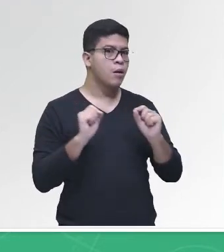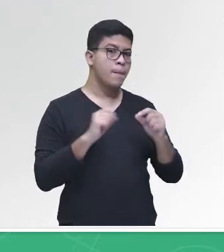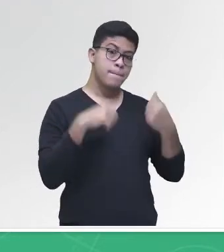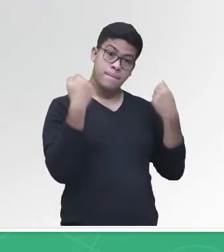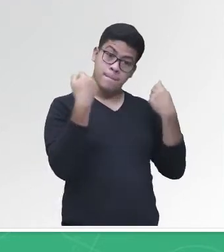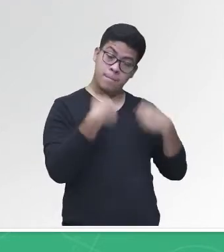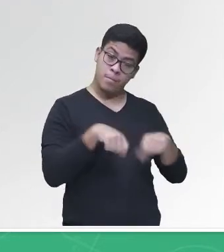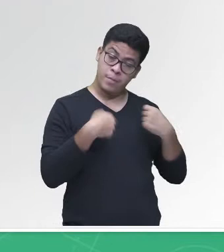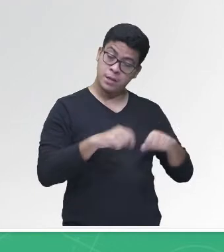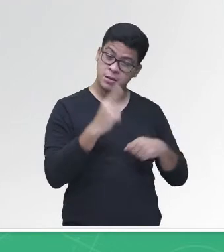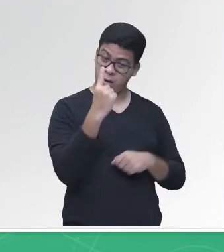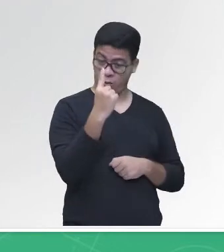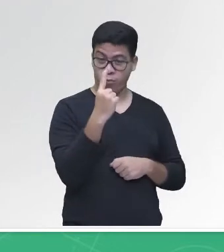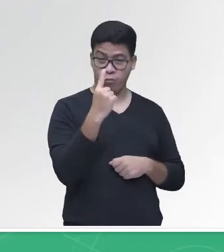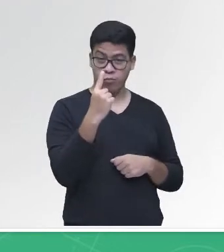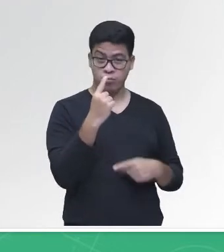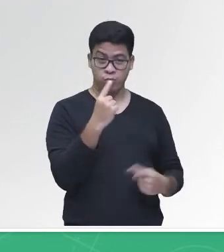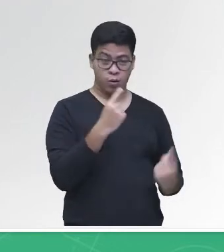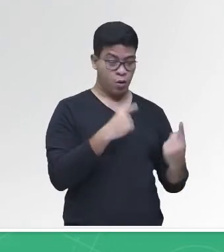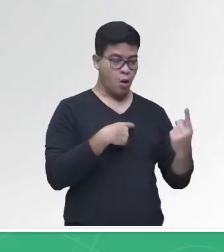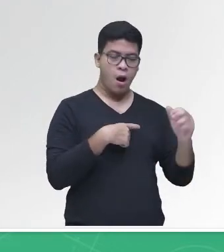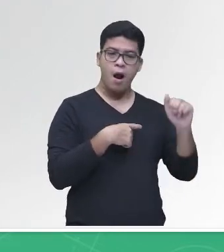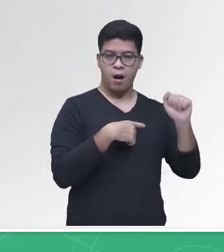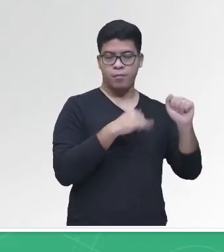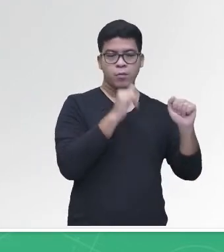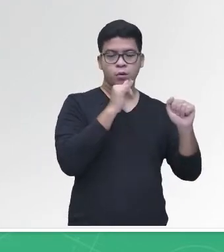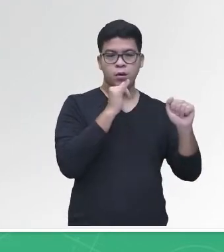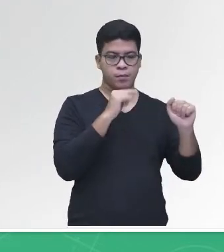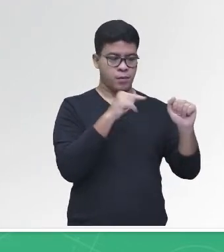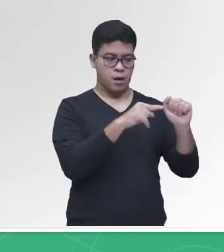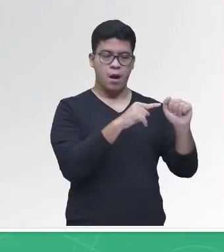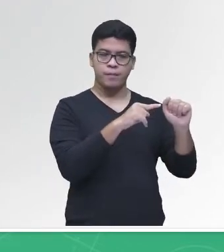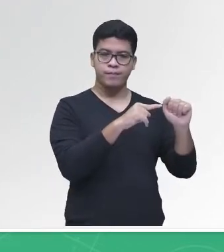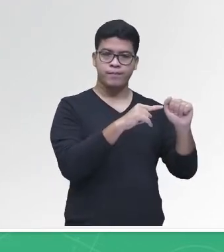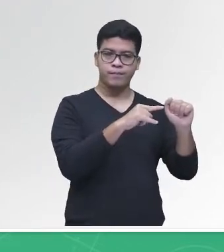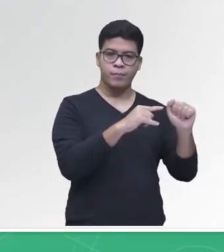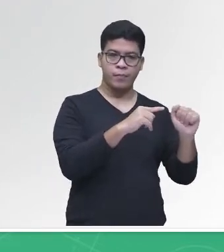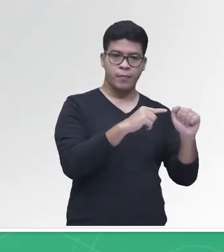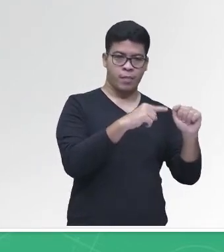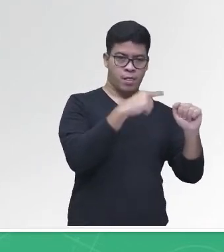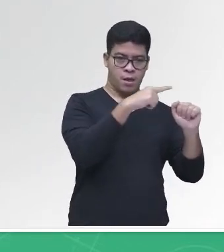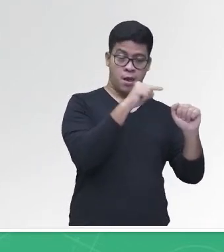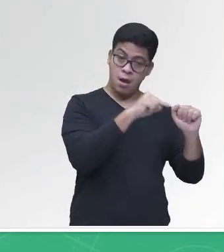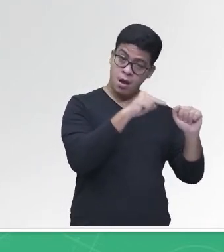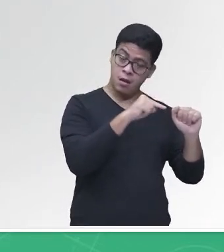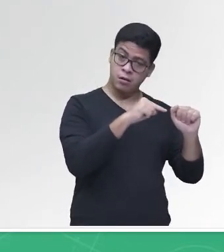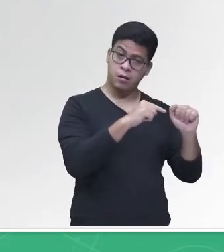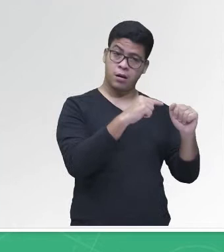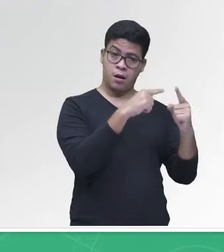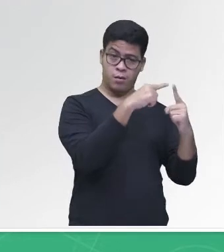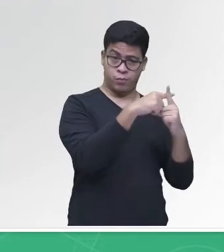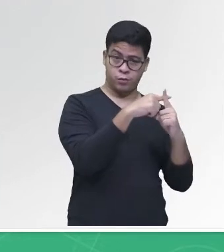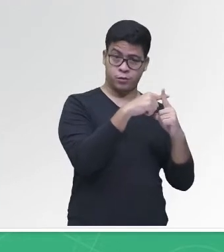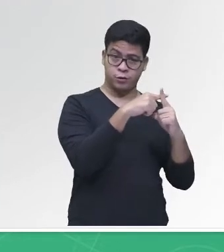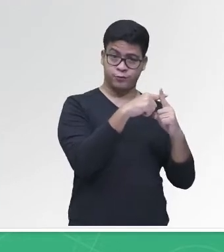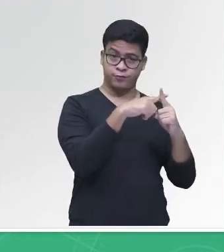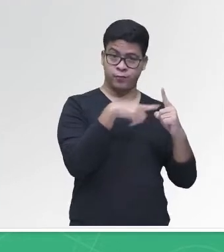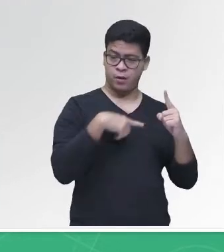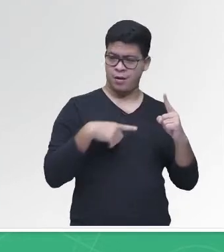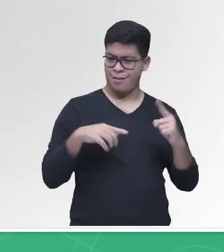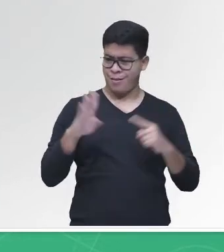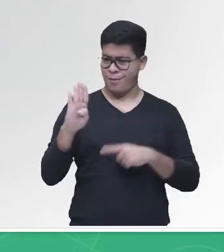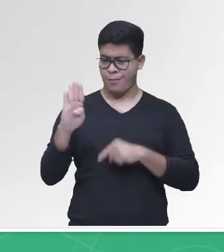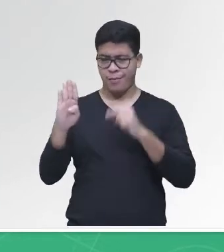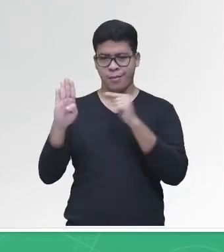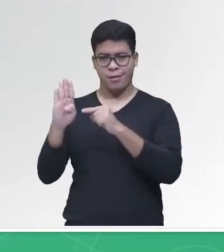eletrizado negativamente. Ele tem o quê? Um excesso de elétrons e um corpo neutro. Tem um corpo eletrizado e